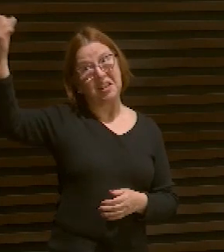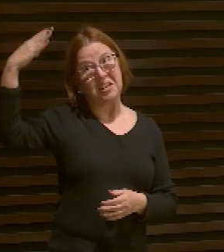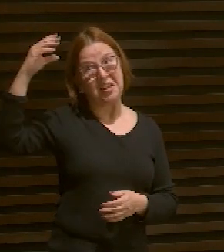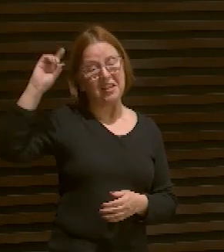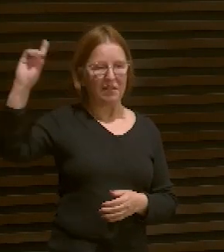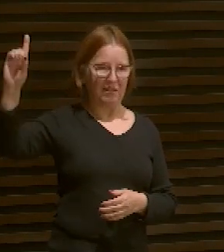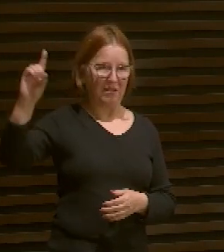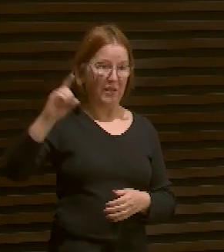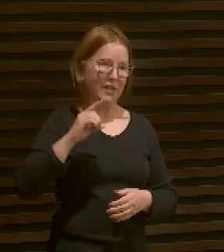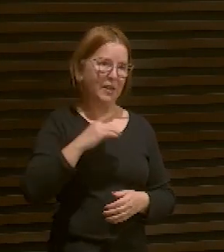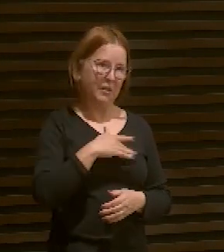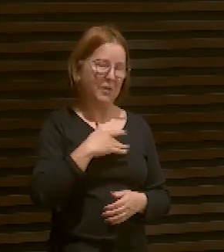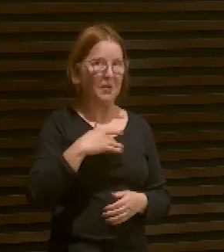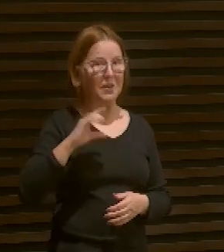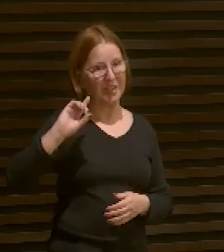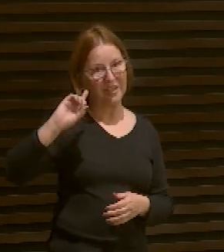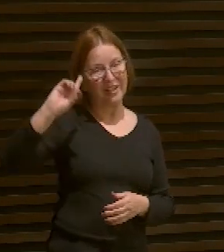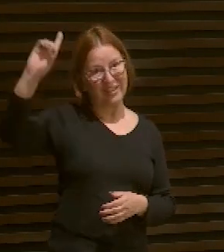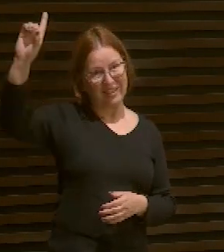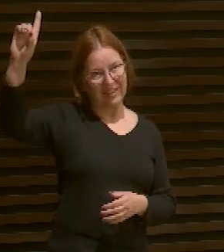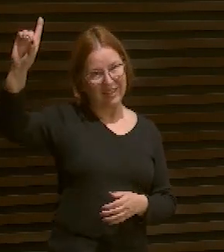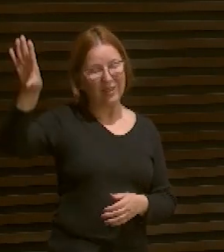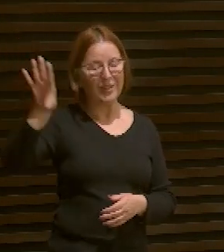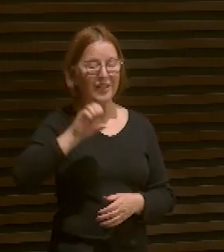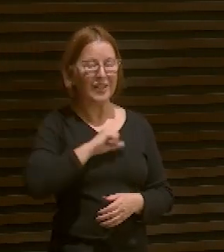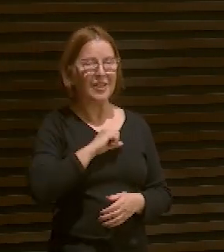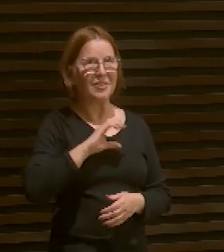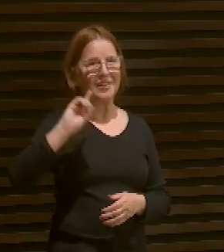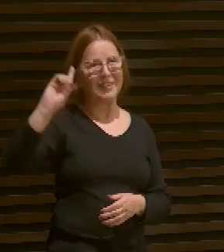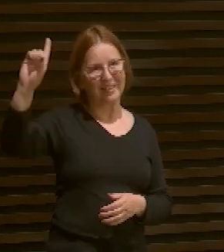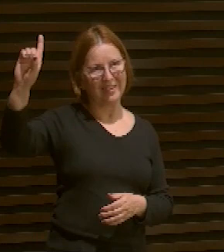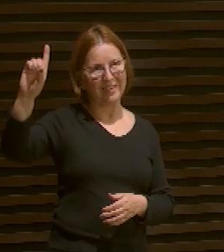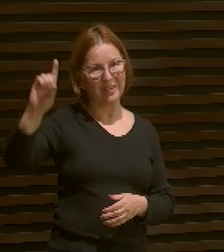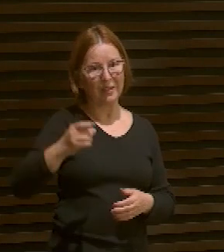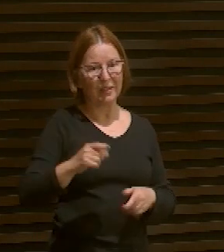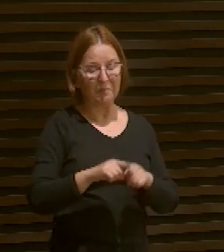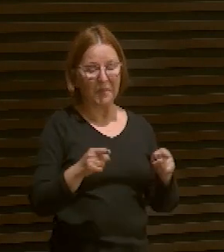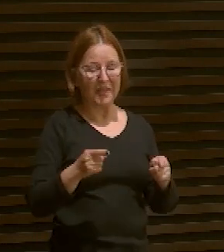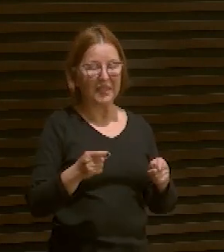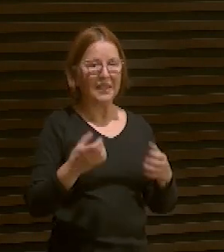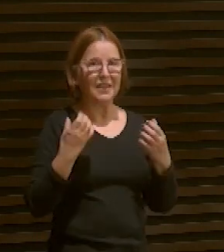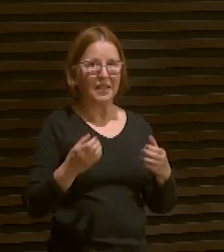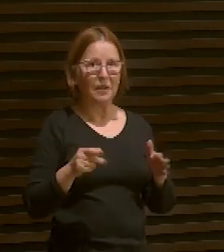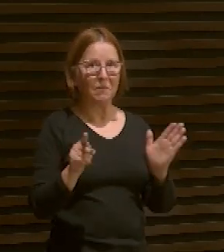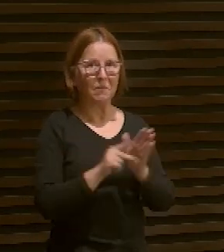a misericórdia de Deus, o amor de Deus, mas nós queremos a nossa própria estratégia.